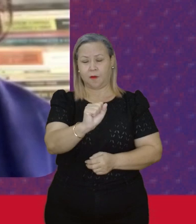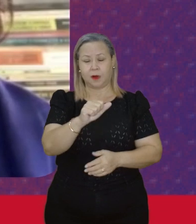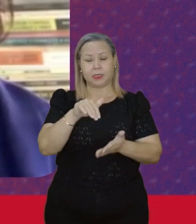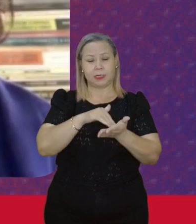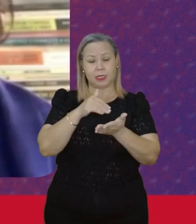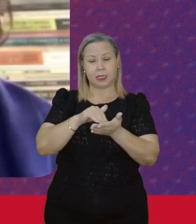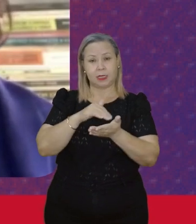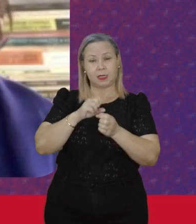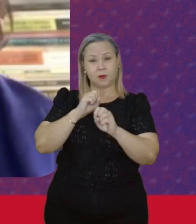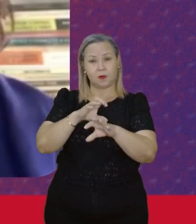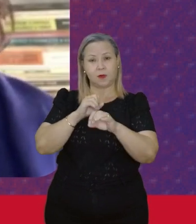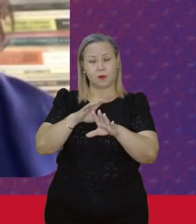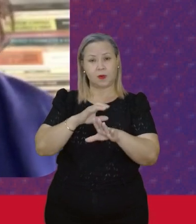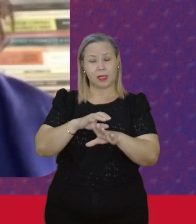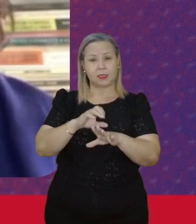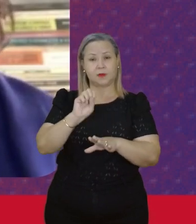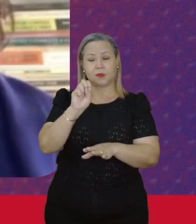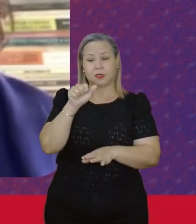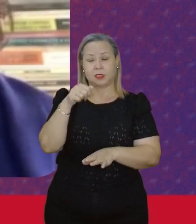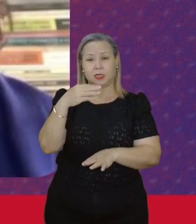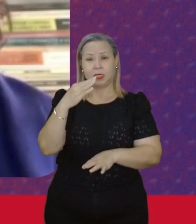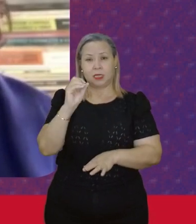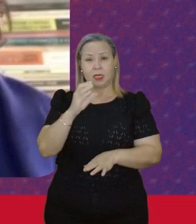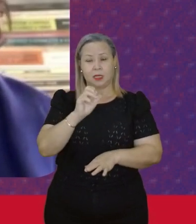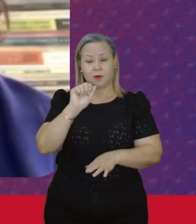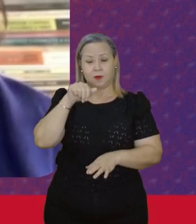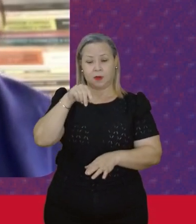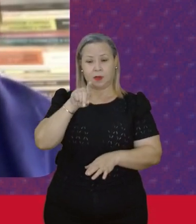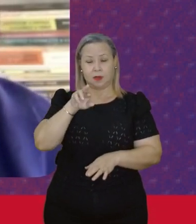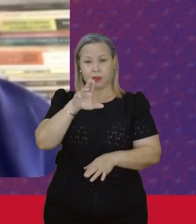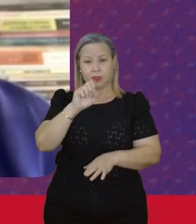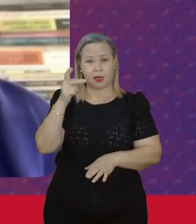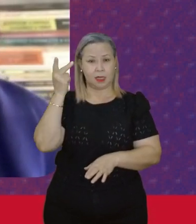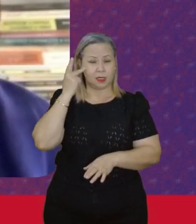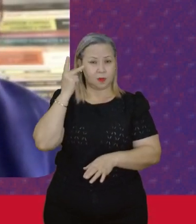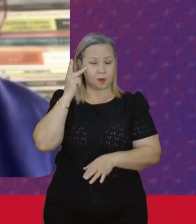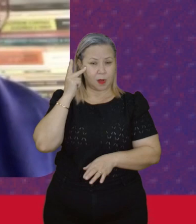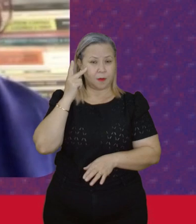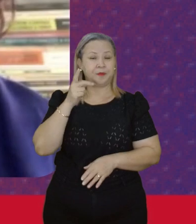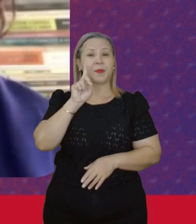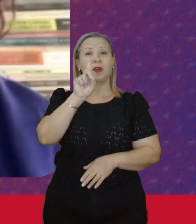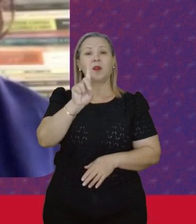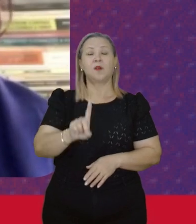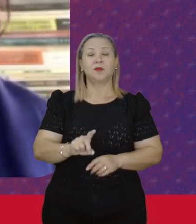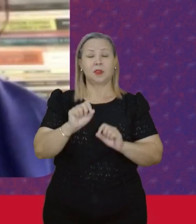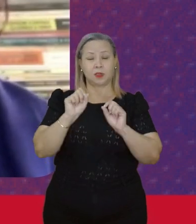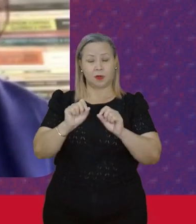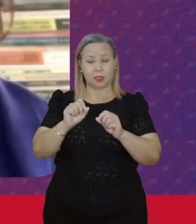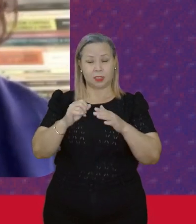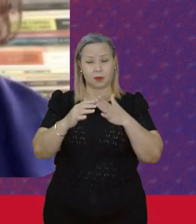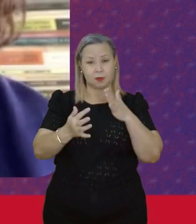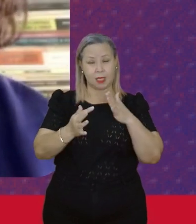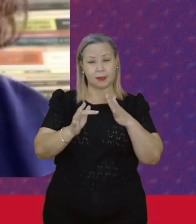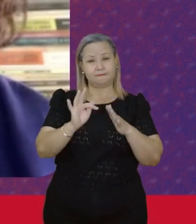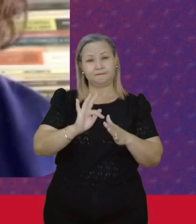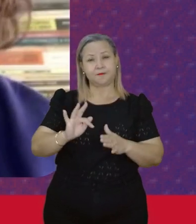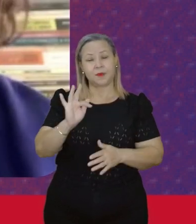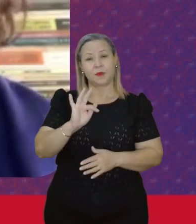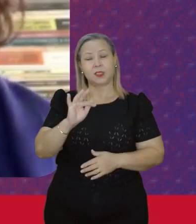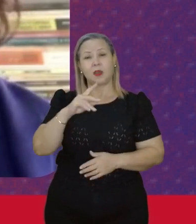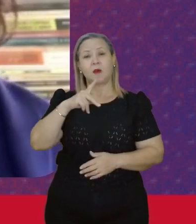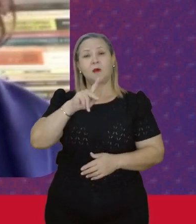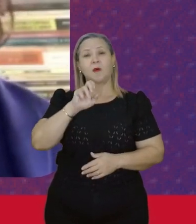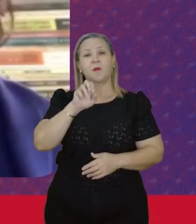de Santo André, e fui da direção da Fundação Perseu Abramo e da Escola Nacional de Formação do